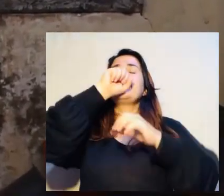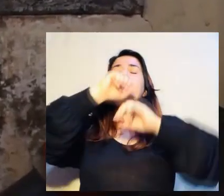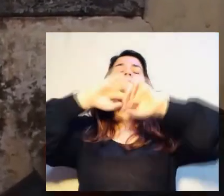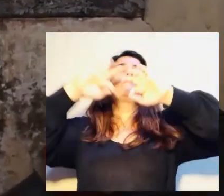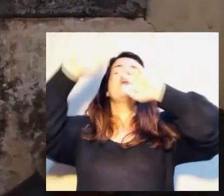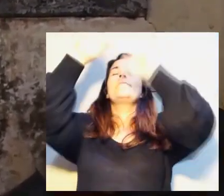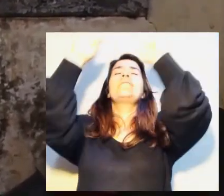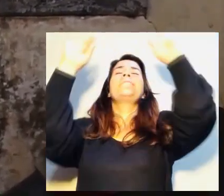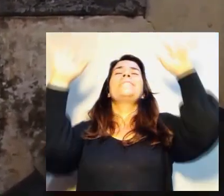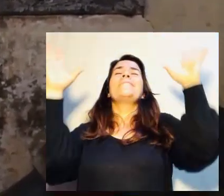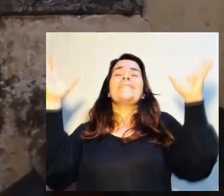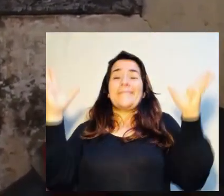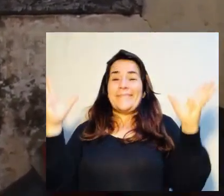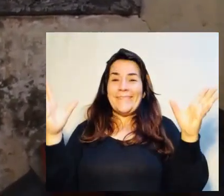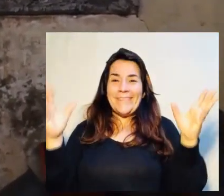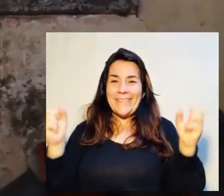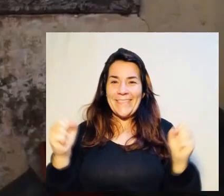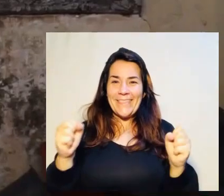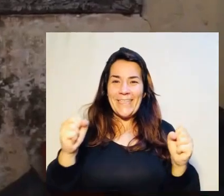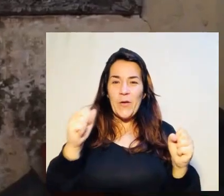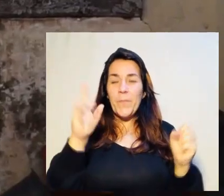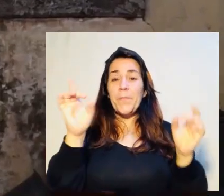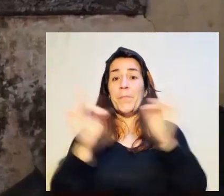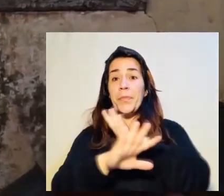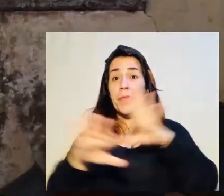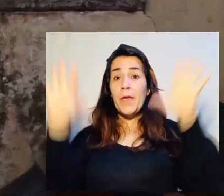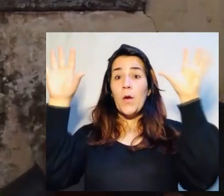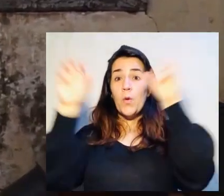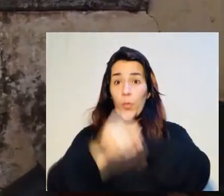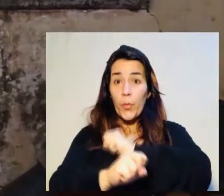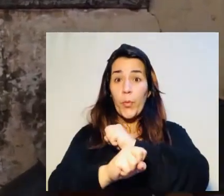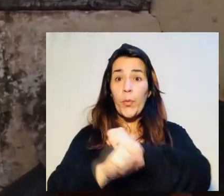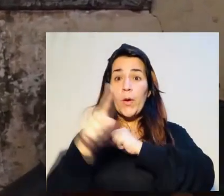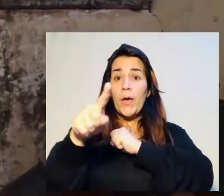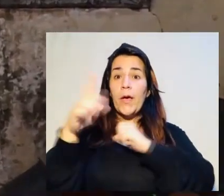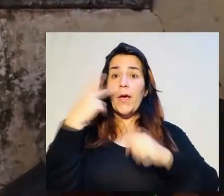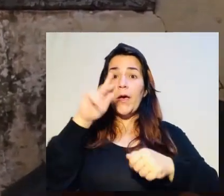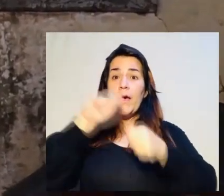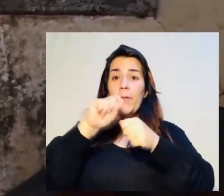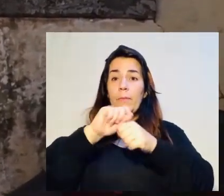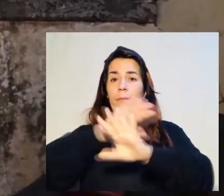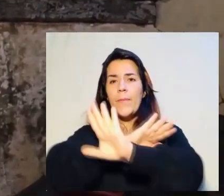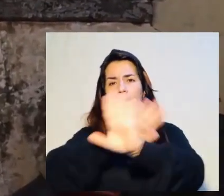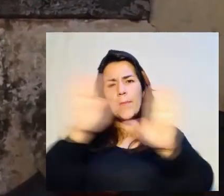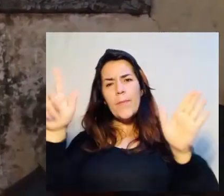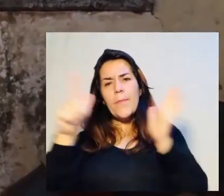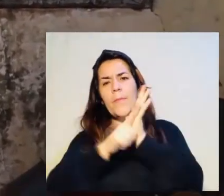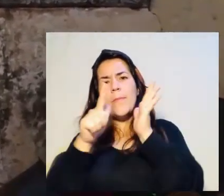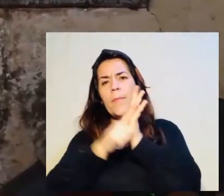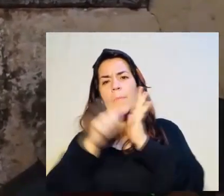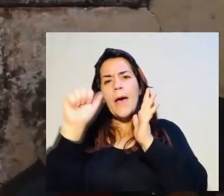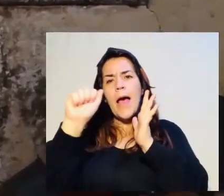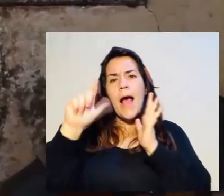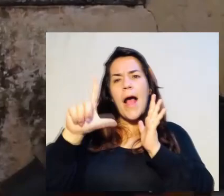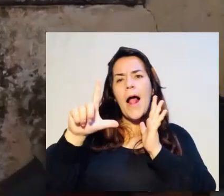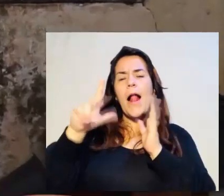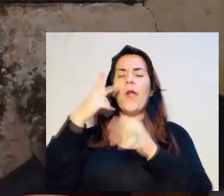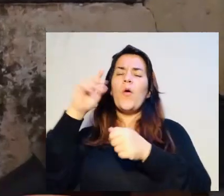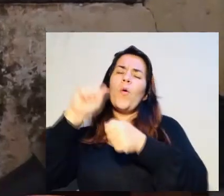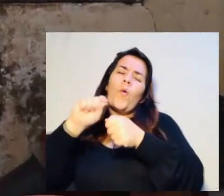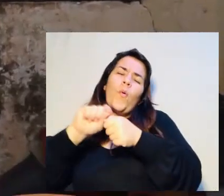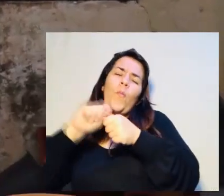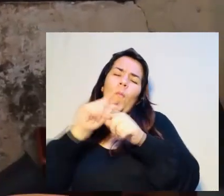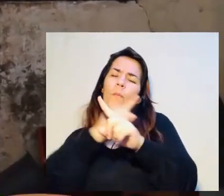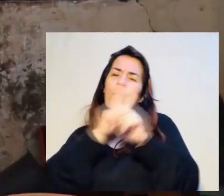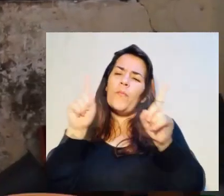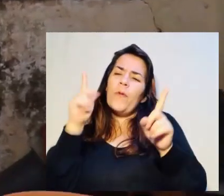dar um aroma inebriante, envolvente. Para apagar, você pode colocar um papel alumínio, um pedacinho de